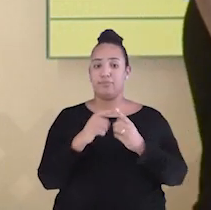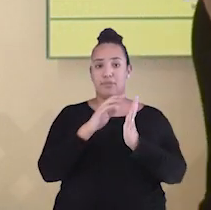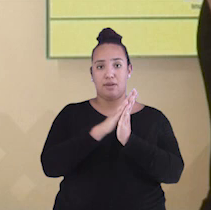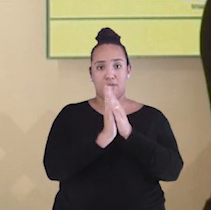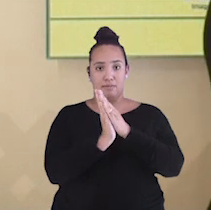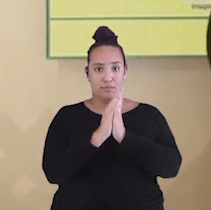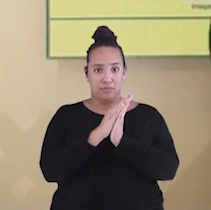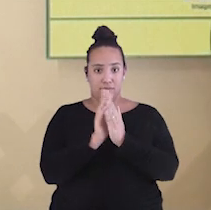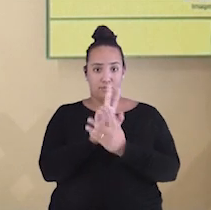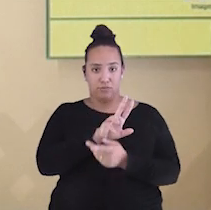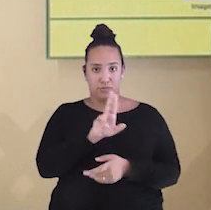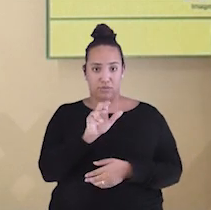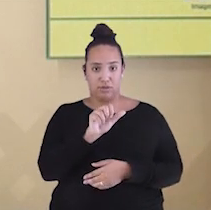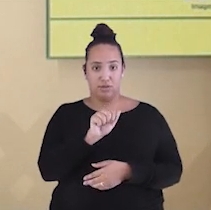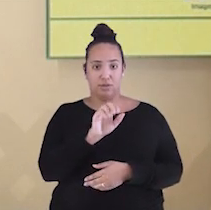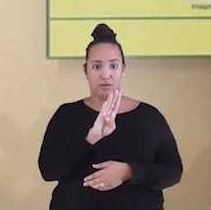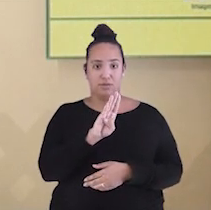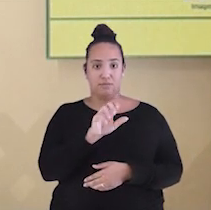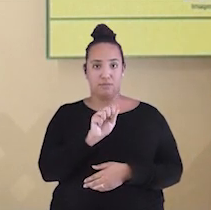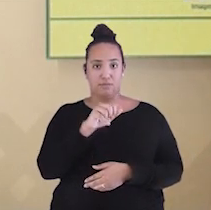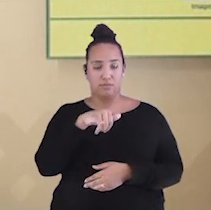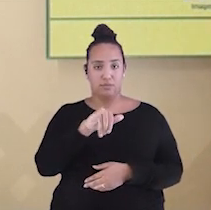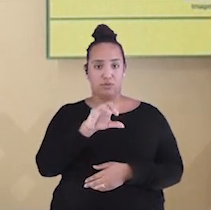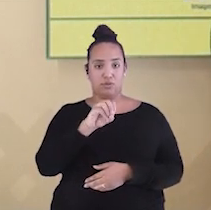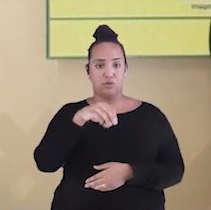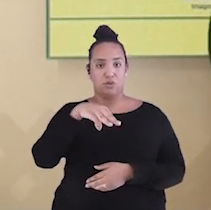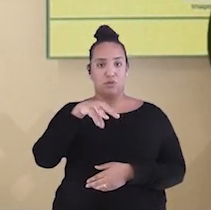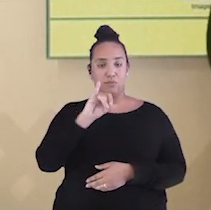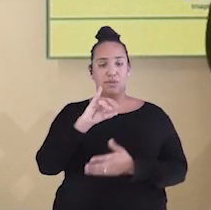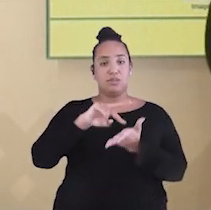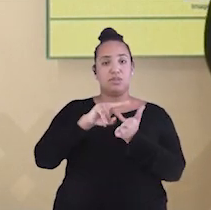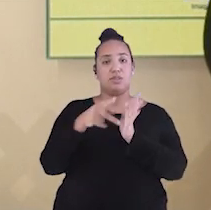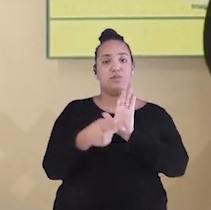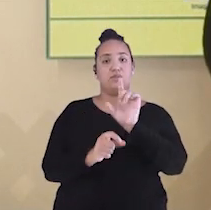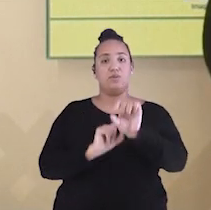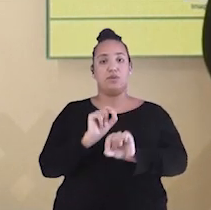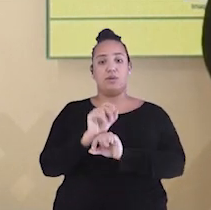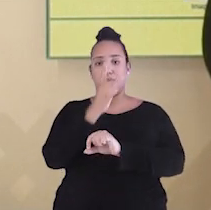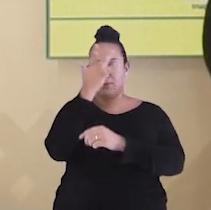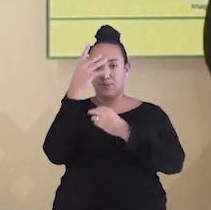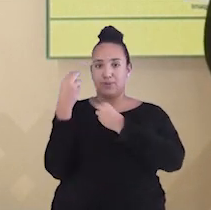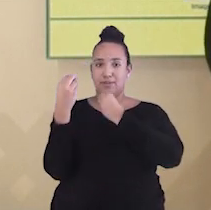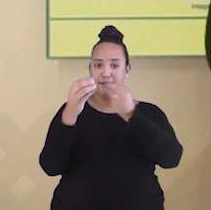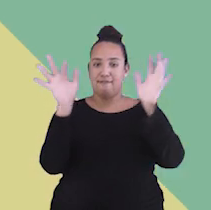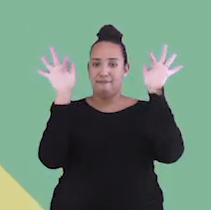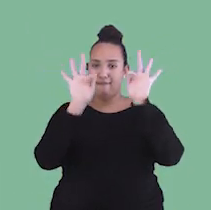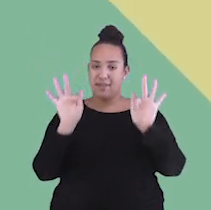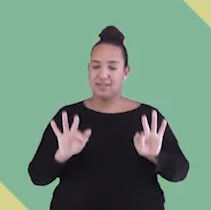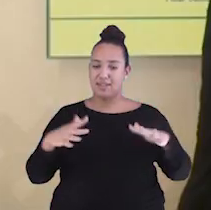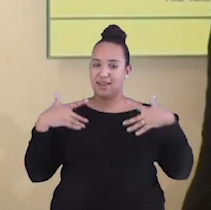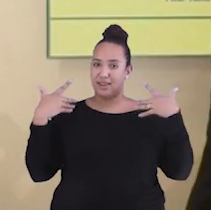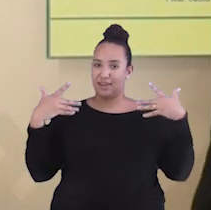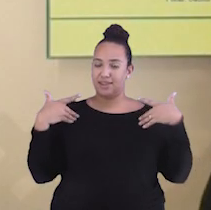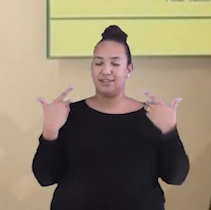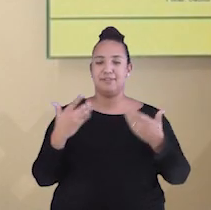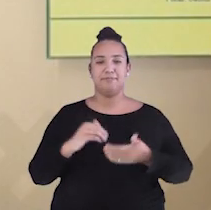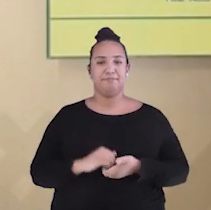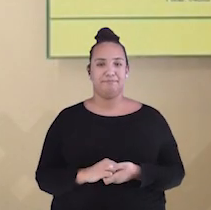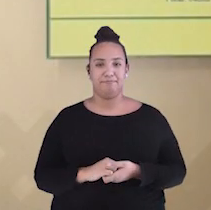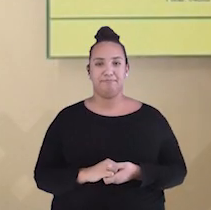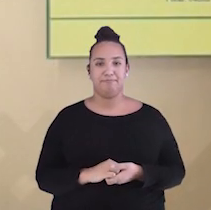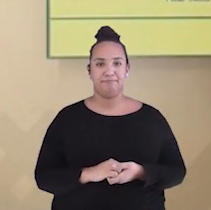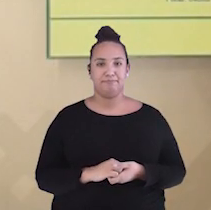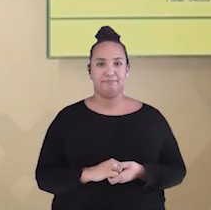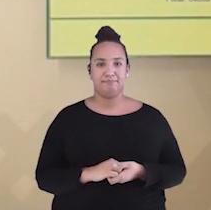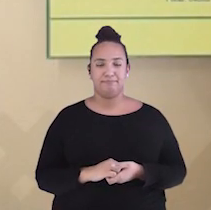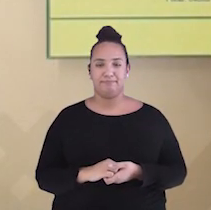em Yorubá, significa aquele que traz felicidade e alegria. E aí,